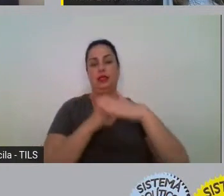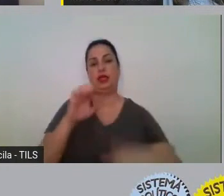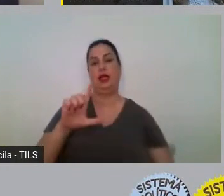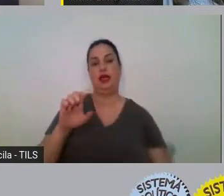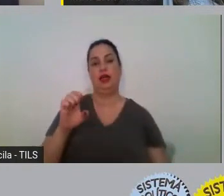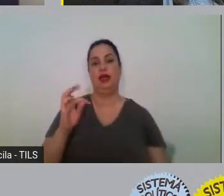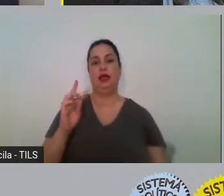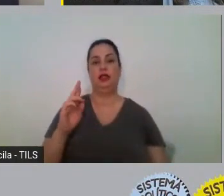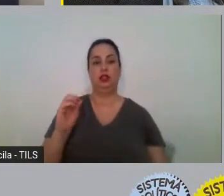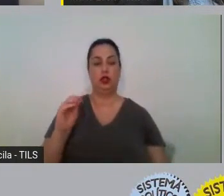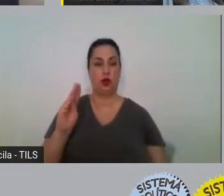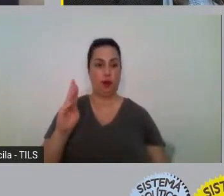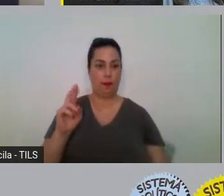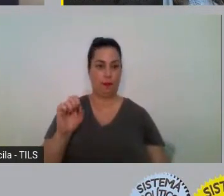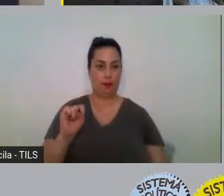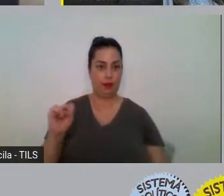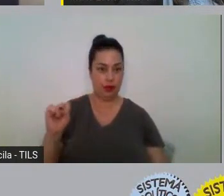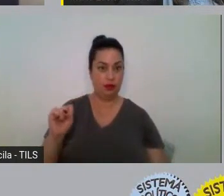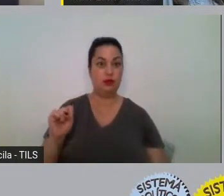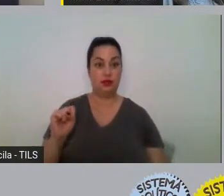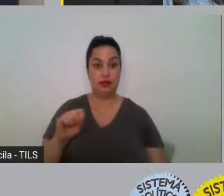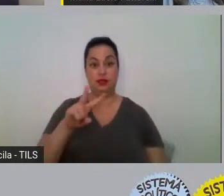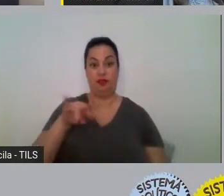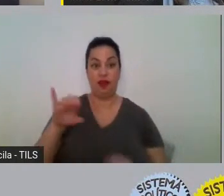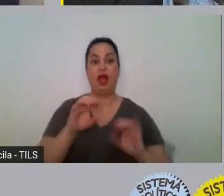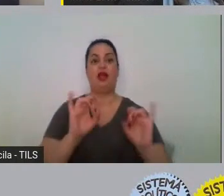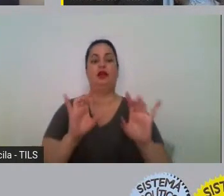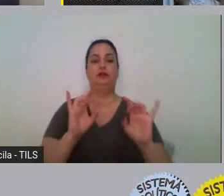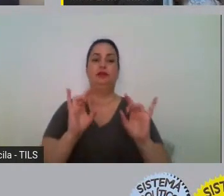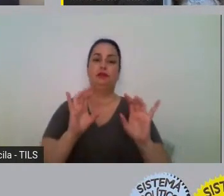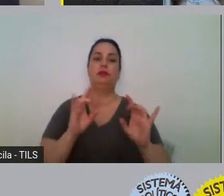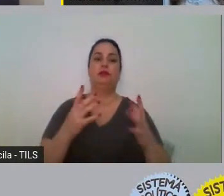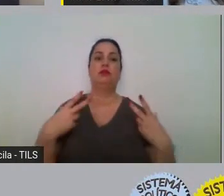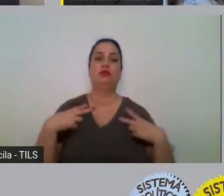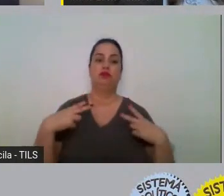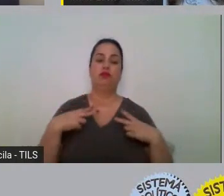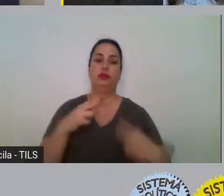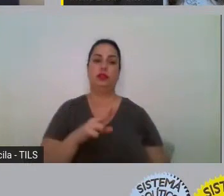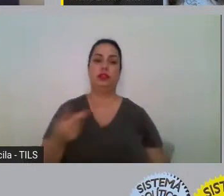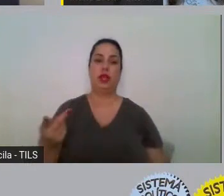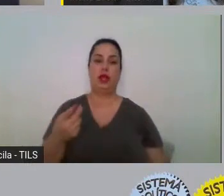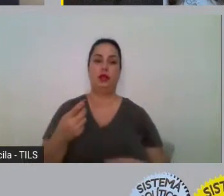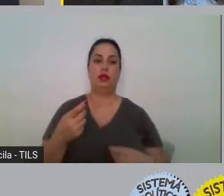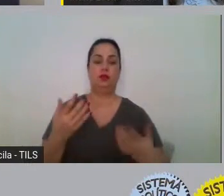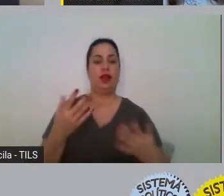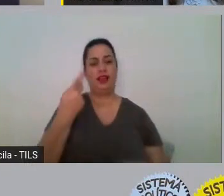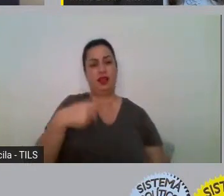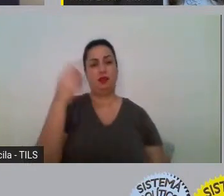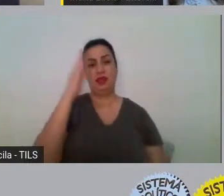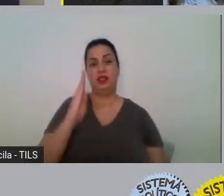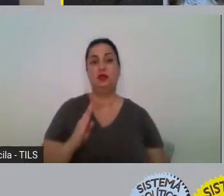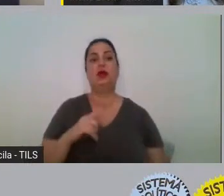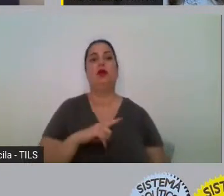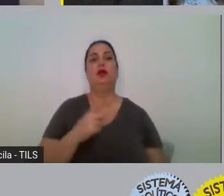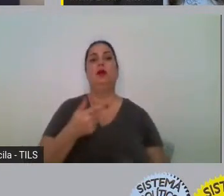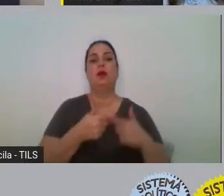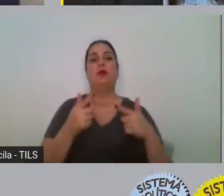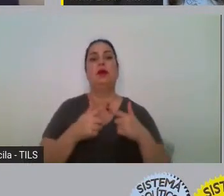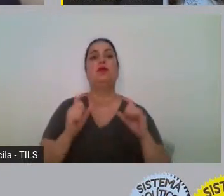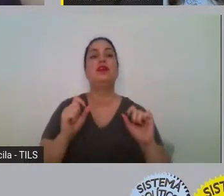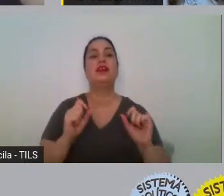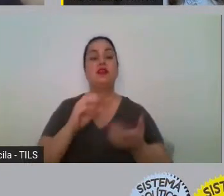Eletrobras. O nosso desenvolvimento industrial está sendo retardado pela escassez de energia. Ou seja, estão entregando as